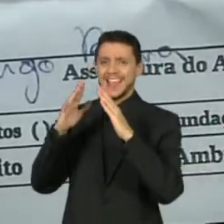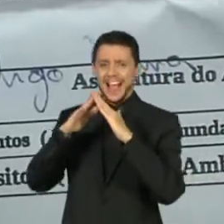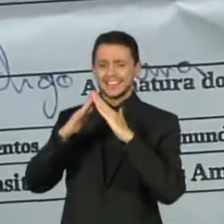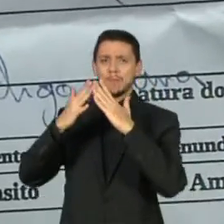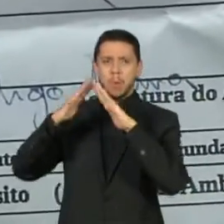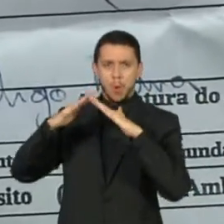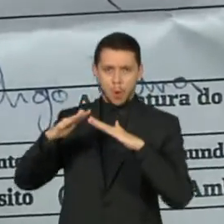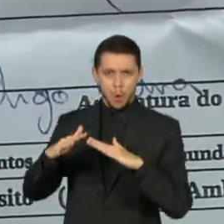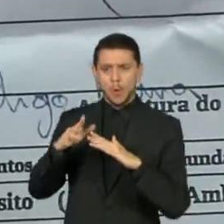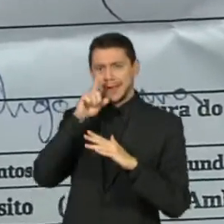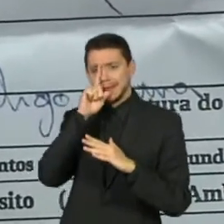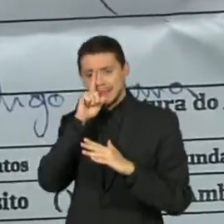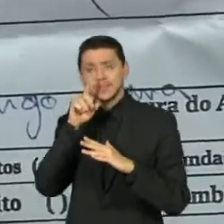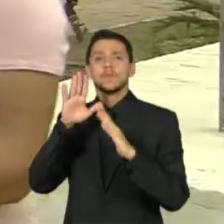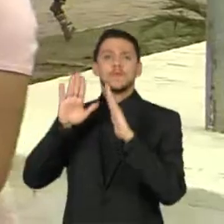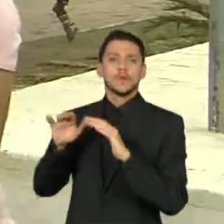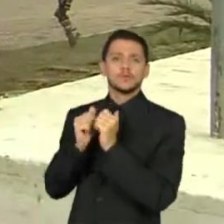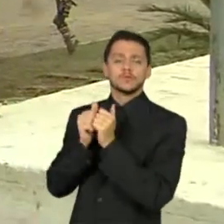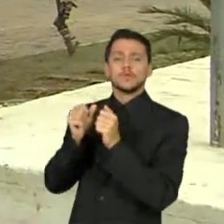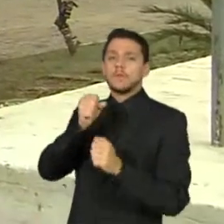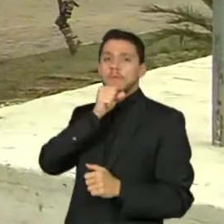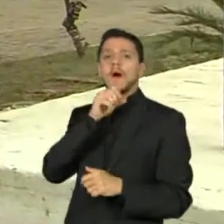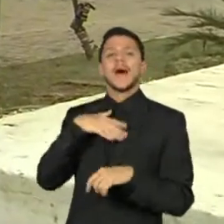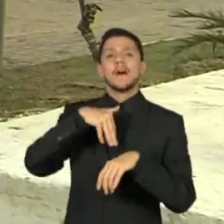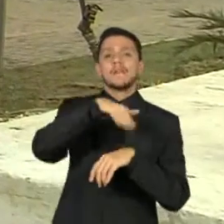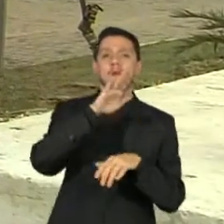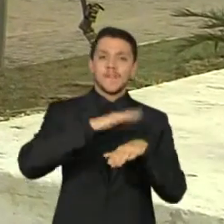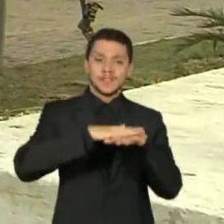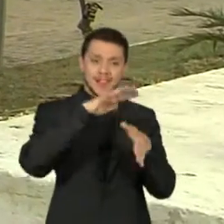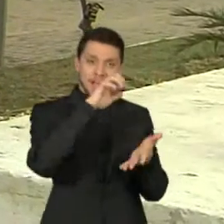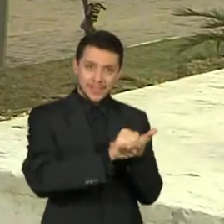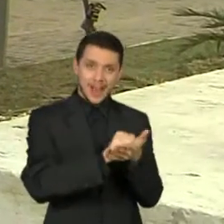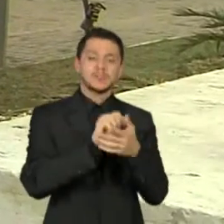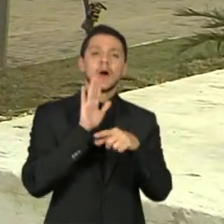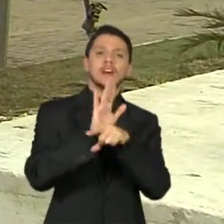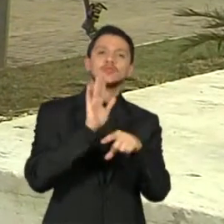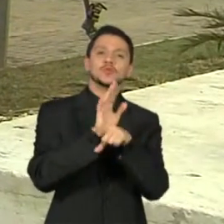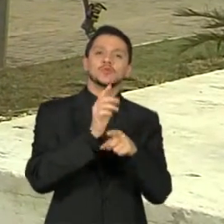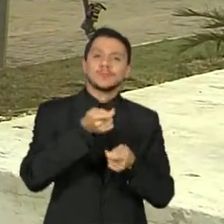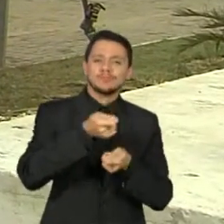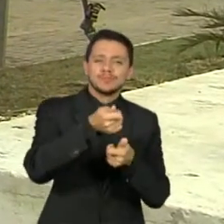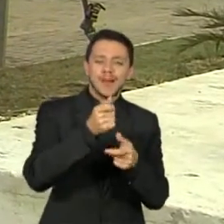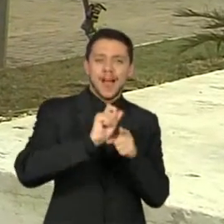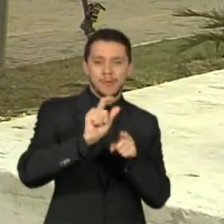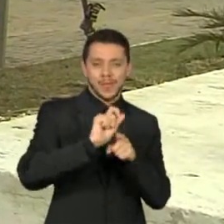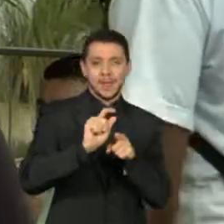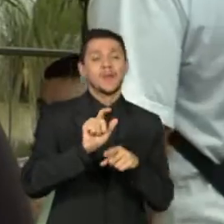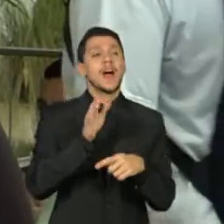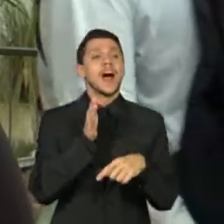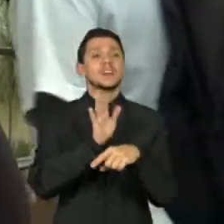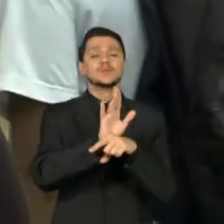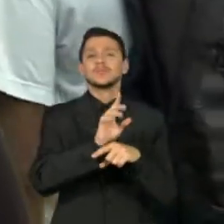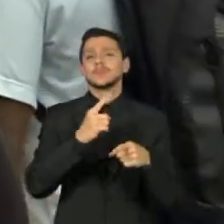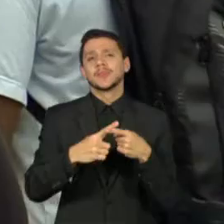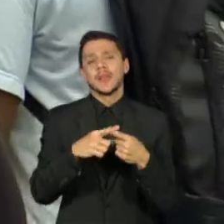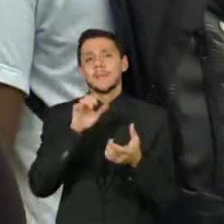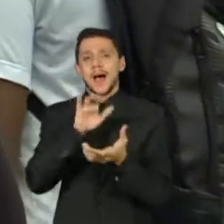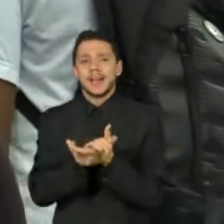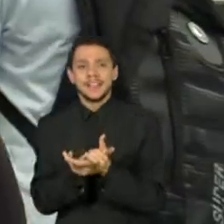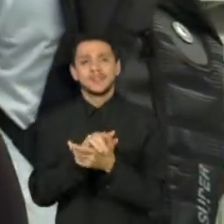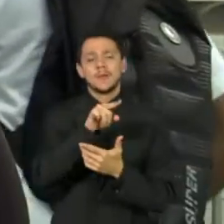se cadastrar para o auxílio aluguel. A ajuda vai para um custo que ela e o marido não tinham. Não pagávamos